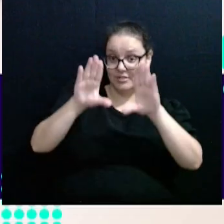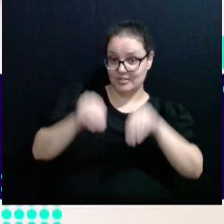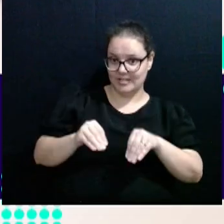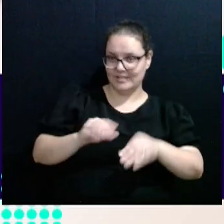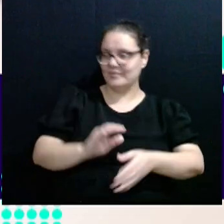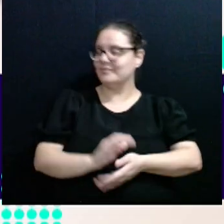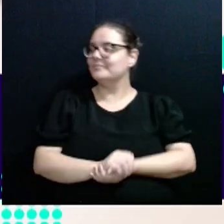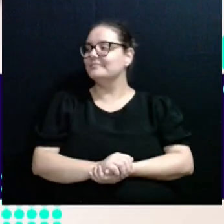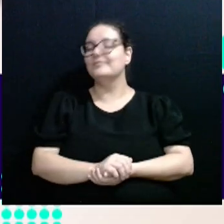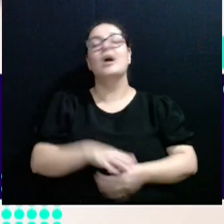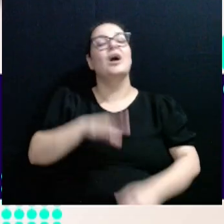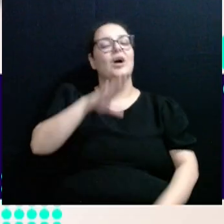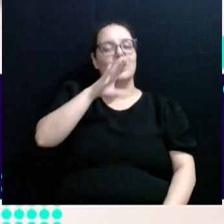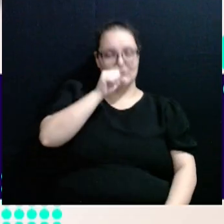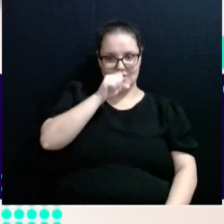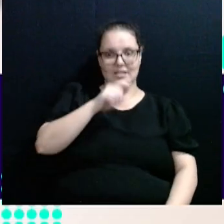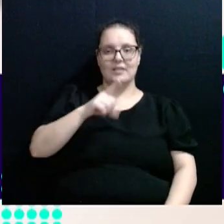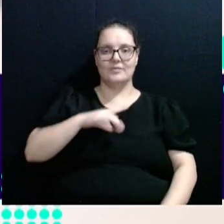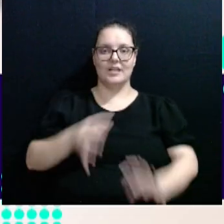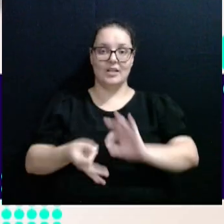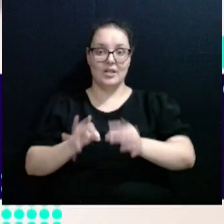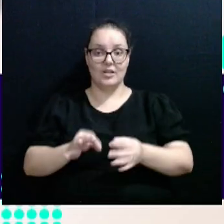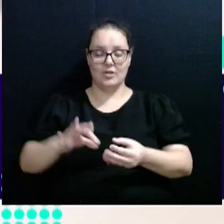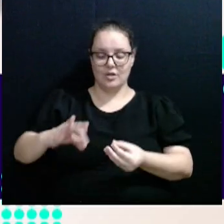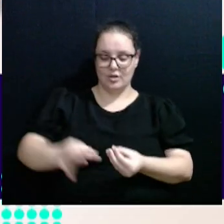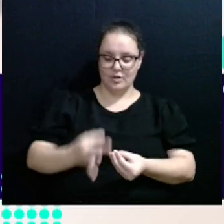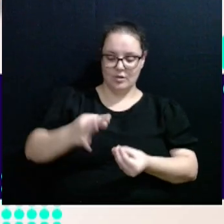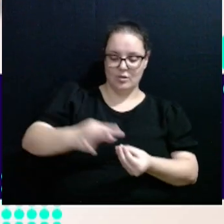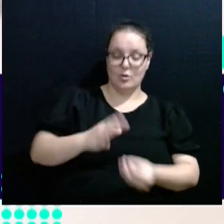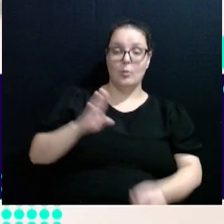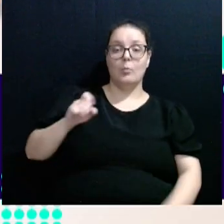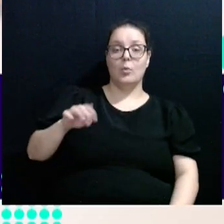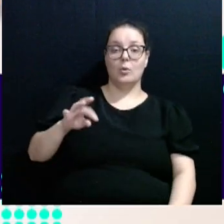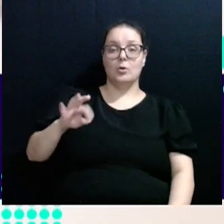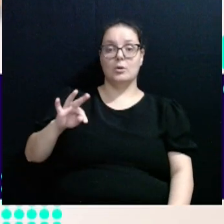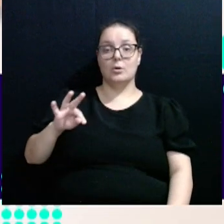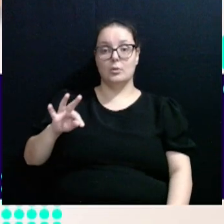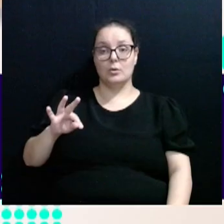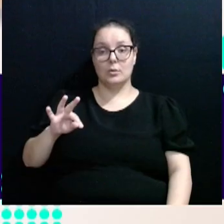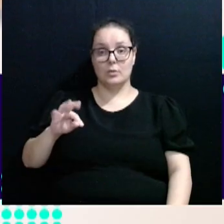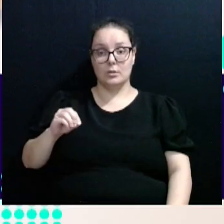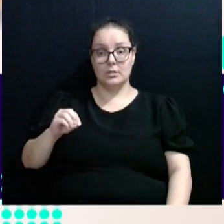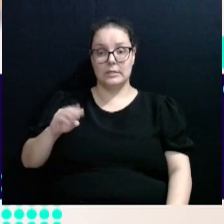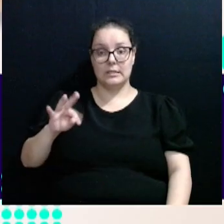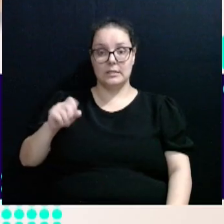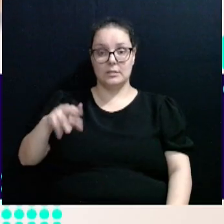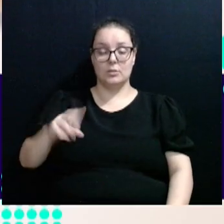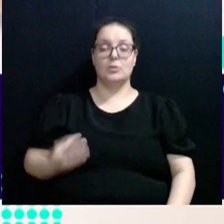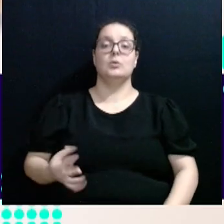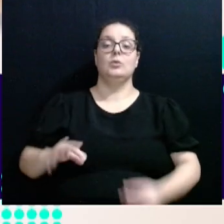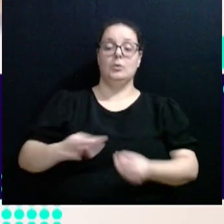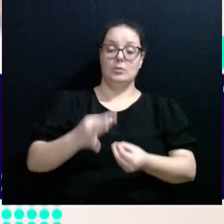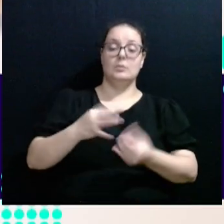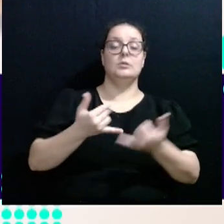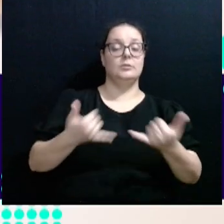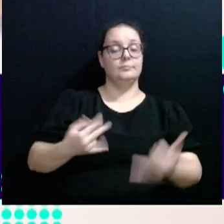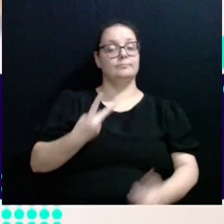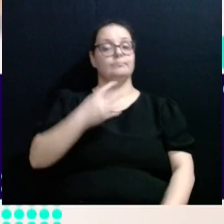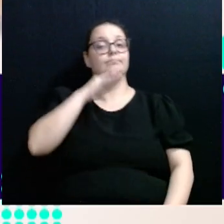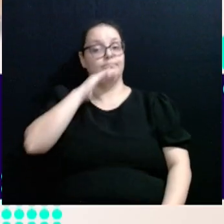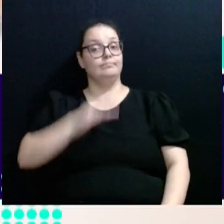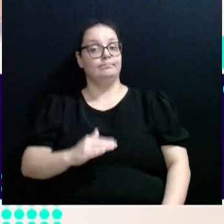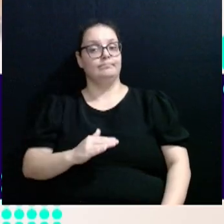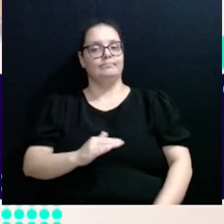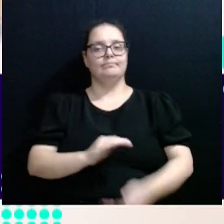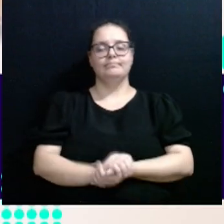sábado, tem a oficina de bordado botânico com jardins de linha, que acontece às 2 horas da tarde. As atividades